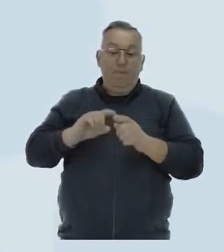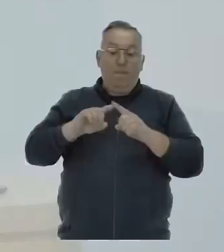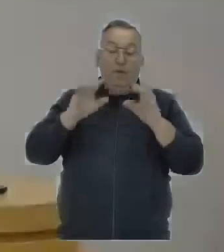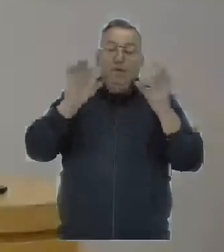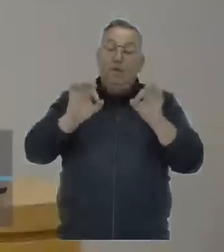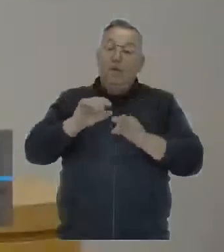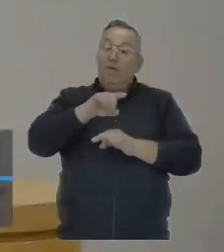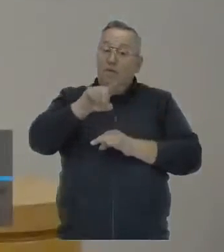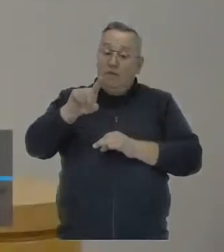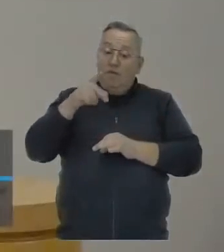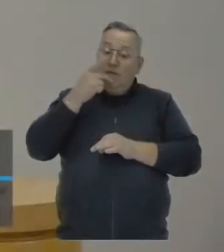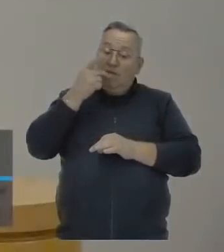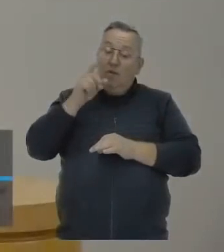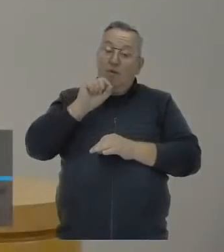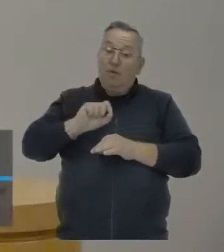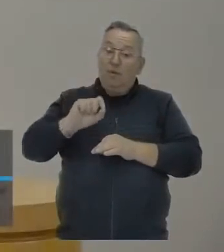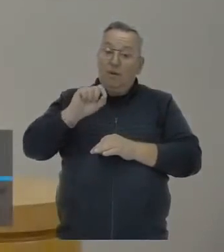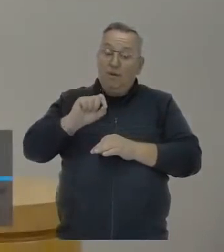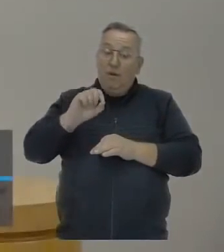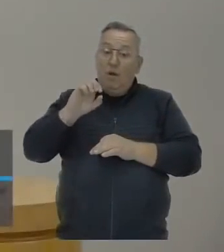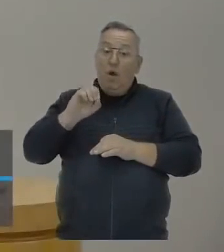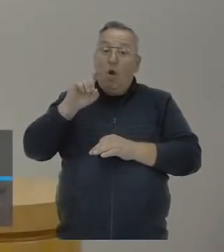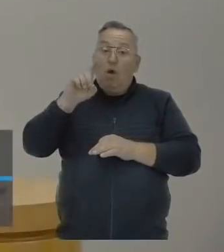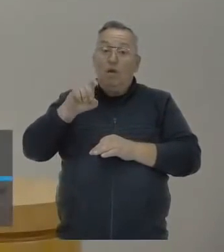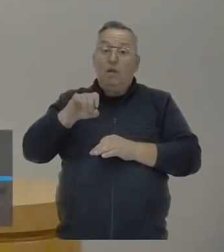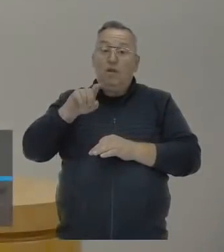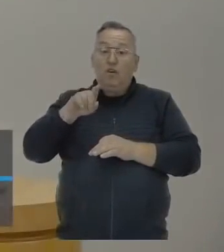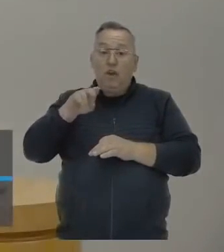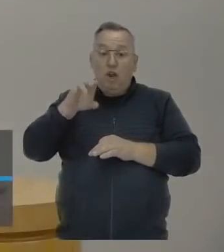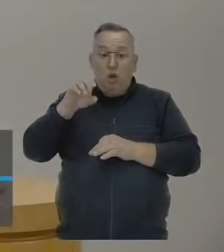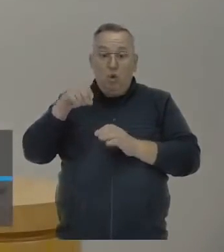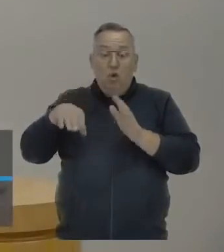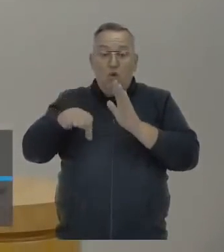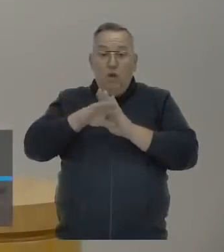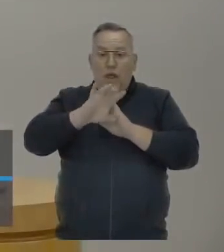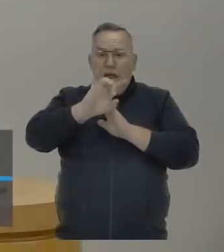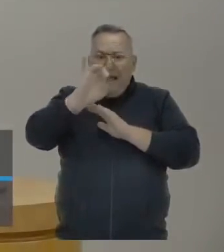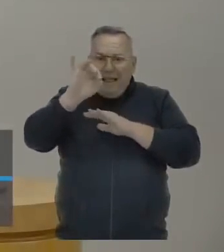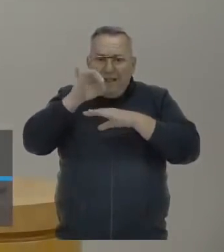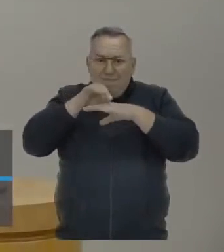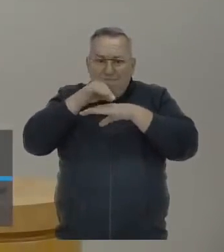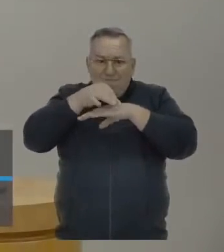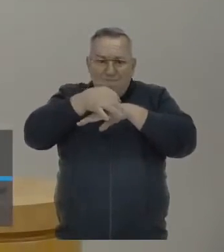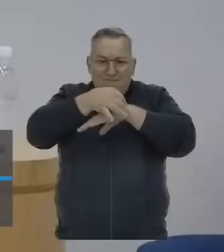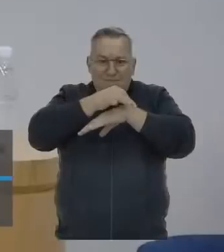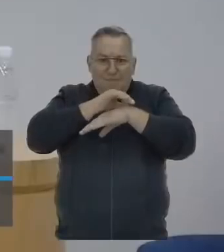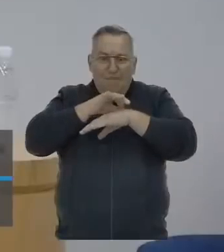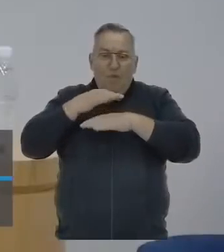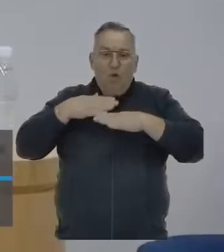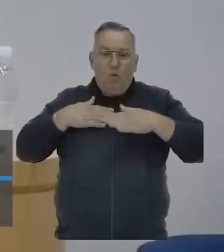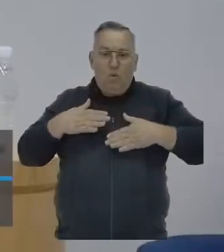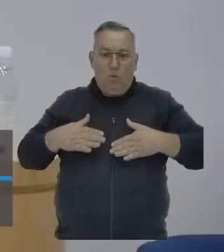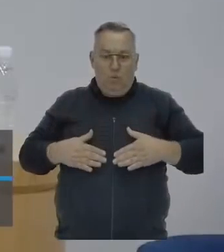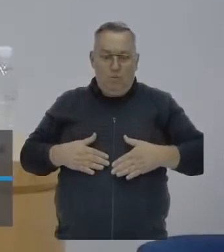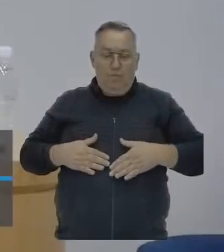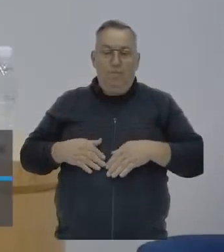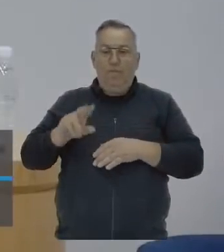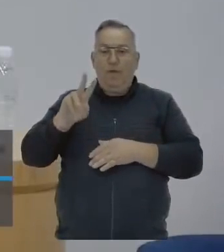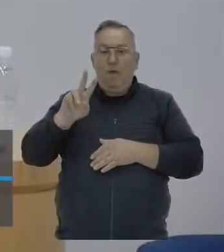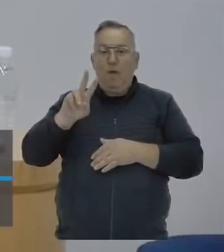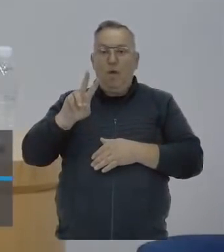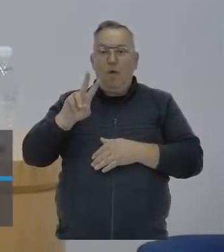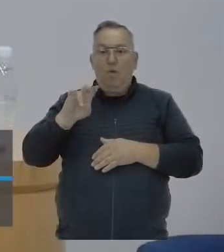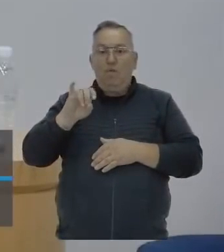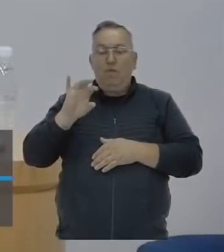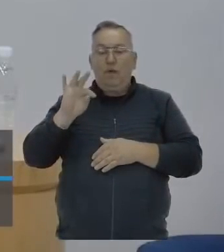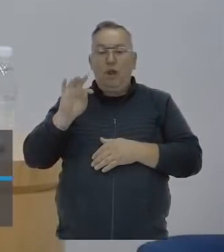vocês já falaram, né? Que o oxigênio chegue a cada célula do corpo. Tem alguma coisa aí, Vivi, que você queira comentar? O Vitor Henrique,